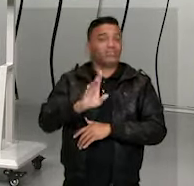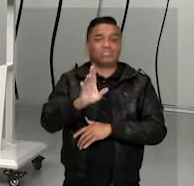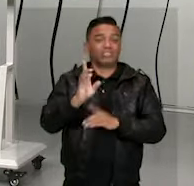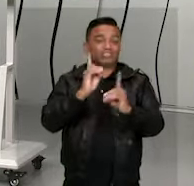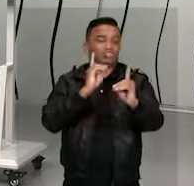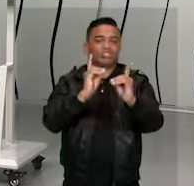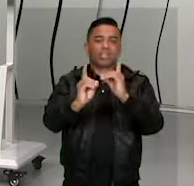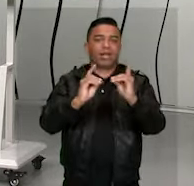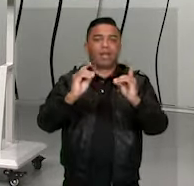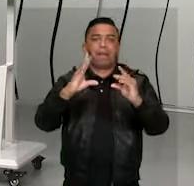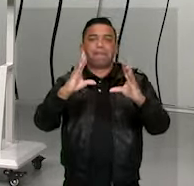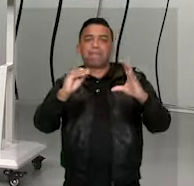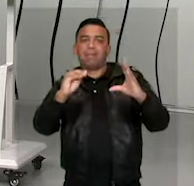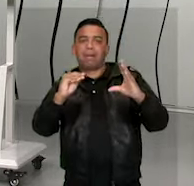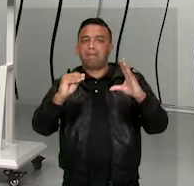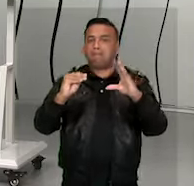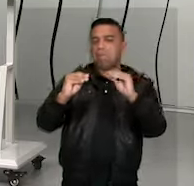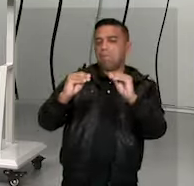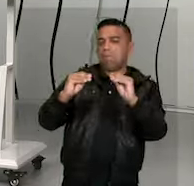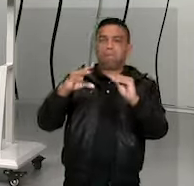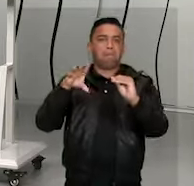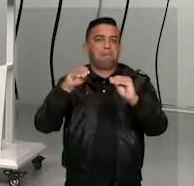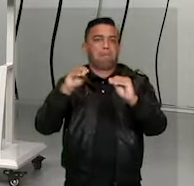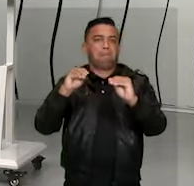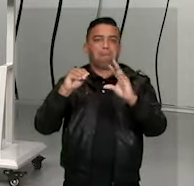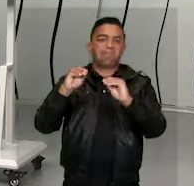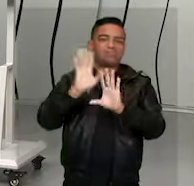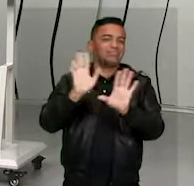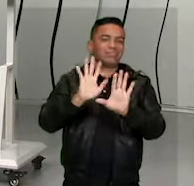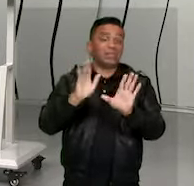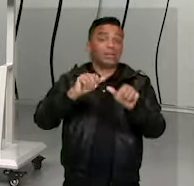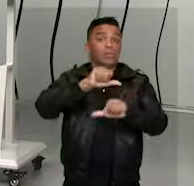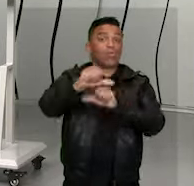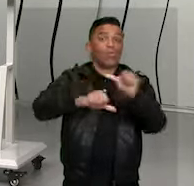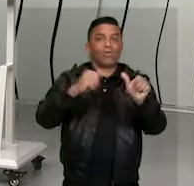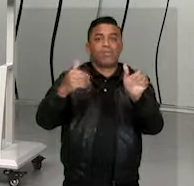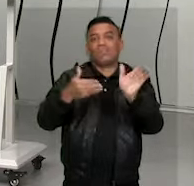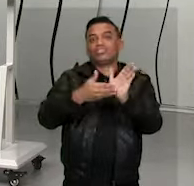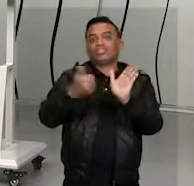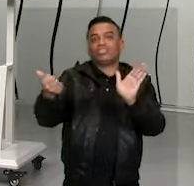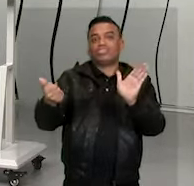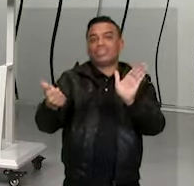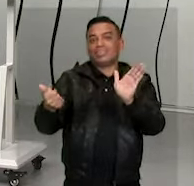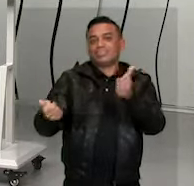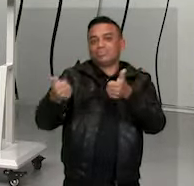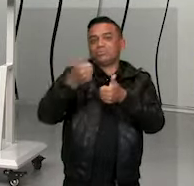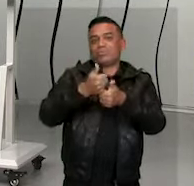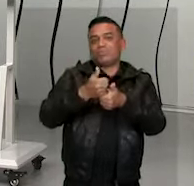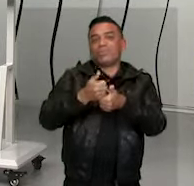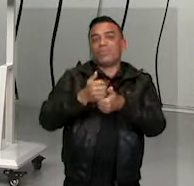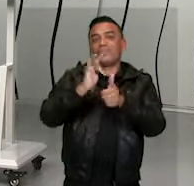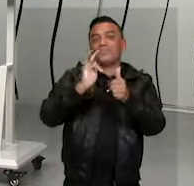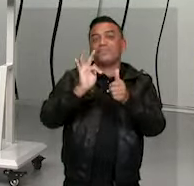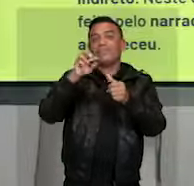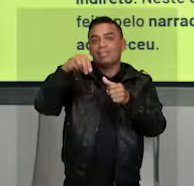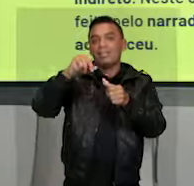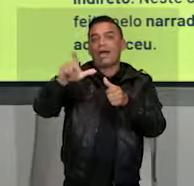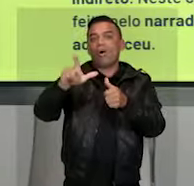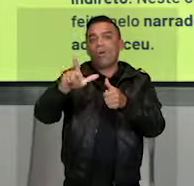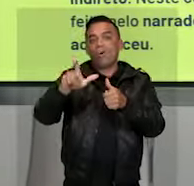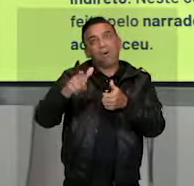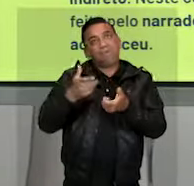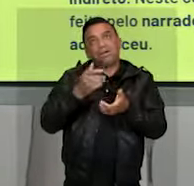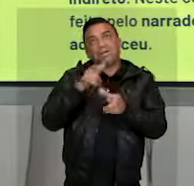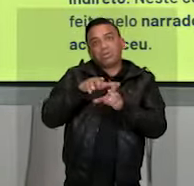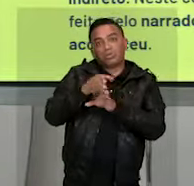diálogo entre os personagens. Eu sugiro que você mude esse final. Eu tenho uma sugestão, por exemplo, casamento, ou, por